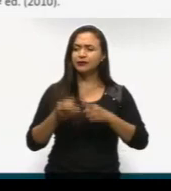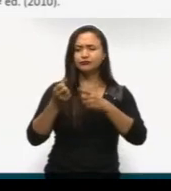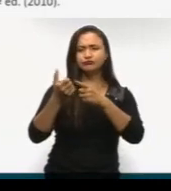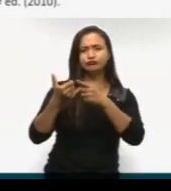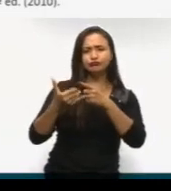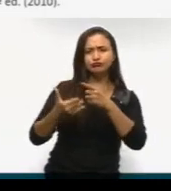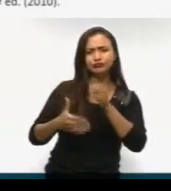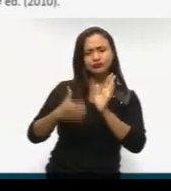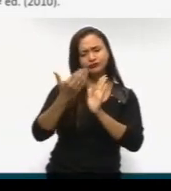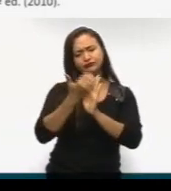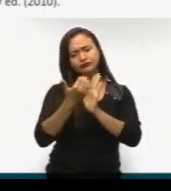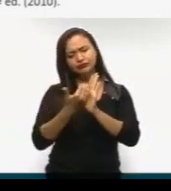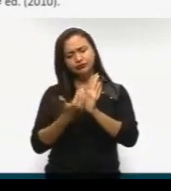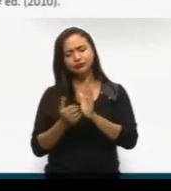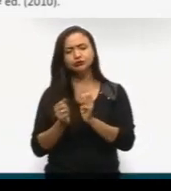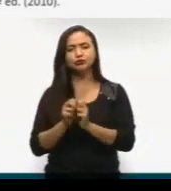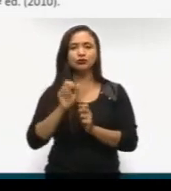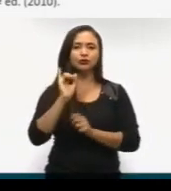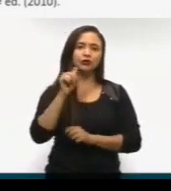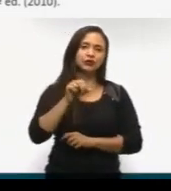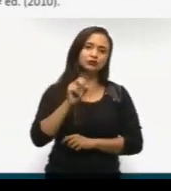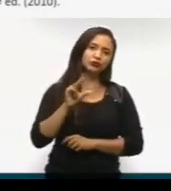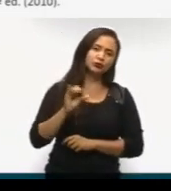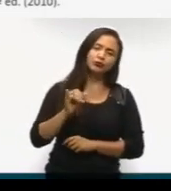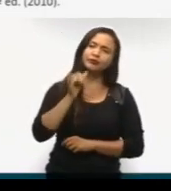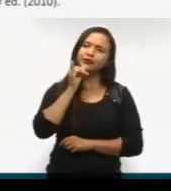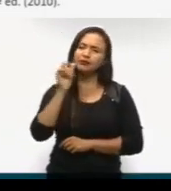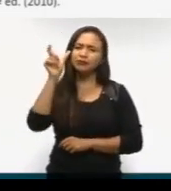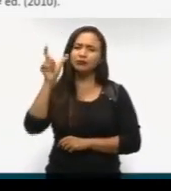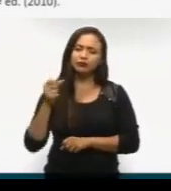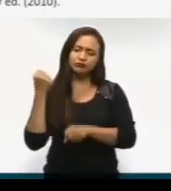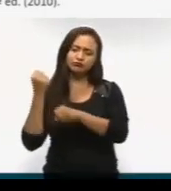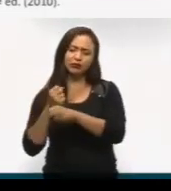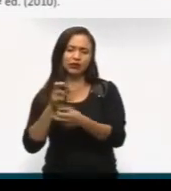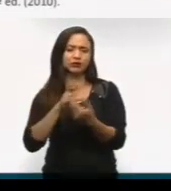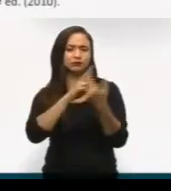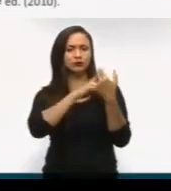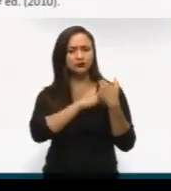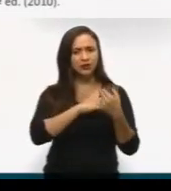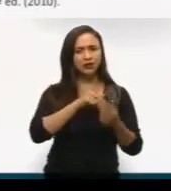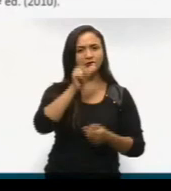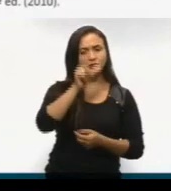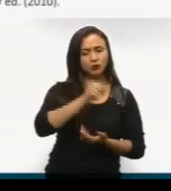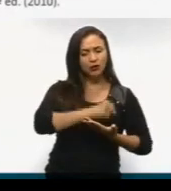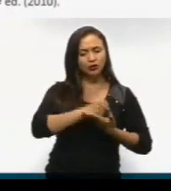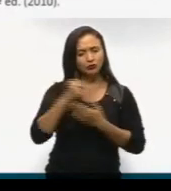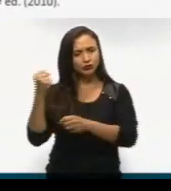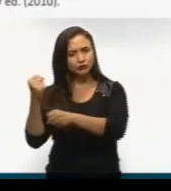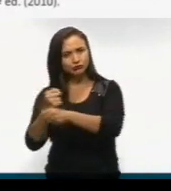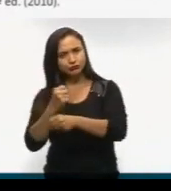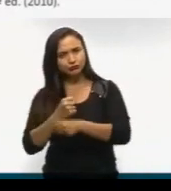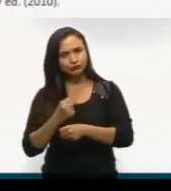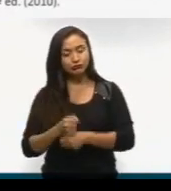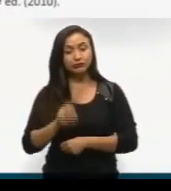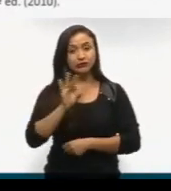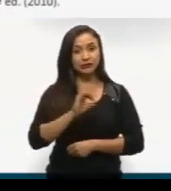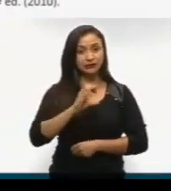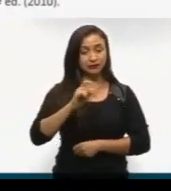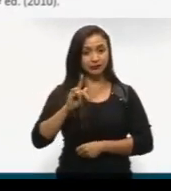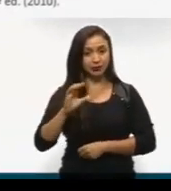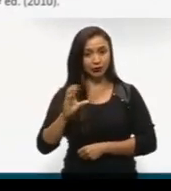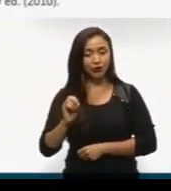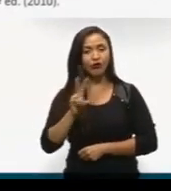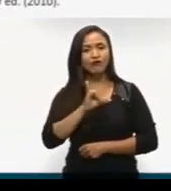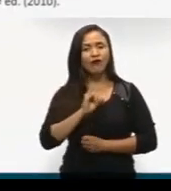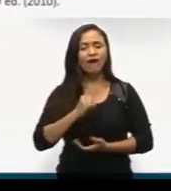incluindo produção de insumos. Então, ele te dá pedreiro, servente, areia, pedrisco, cimento. A TCPO vai te trazer